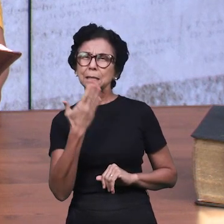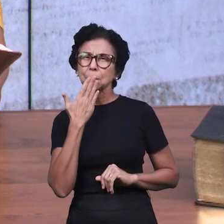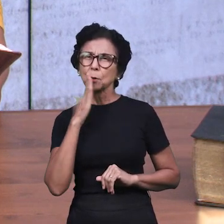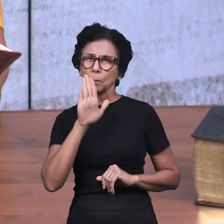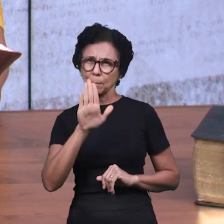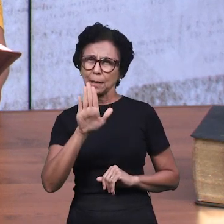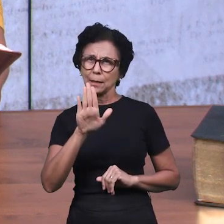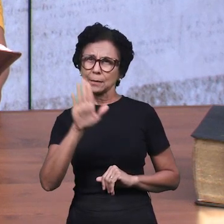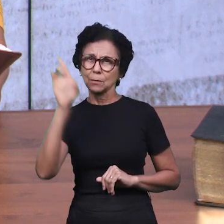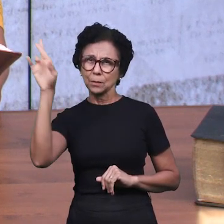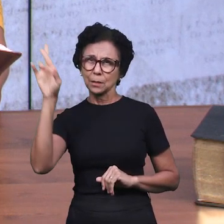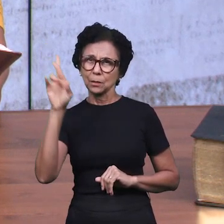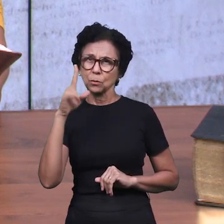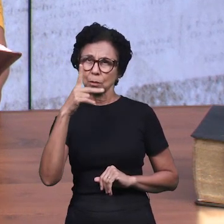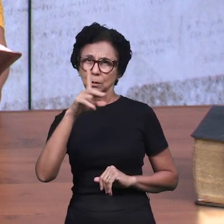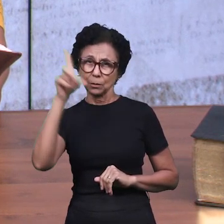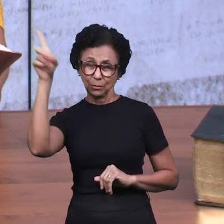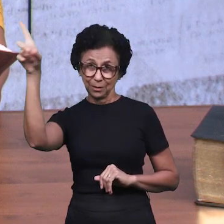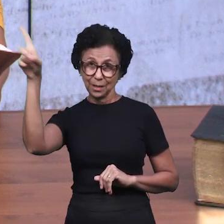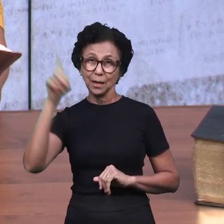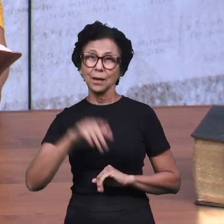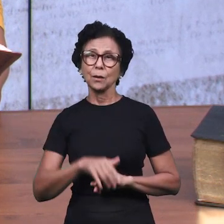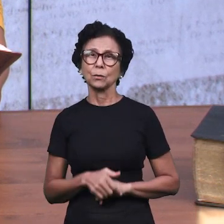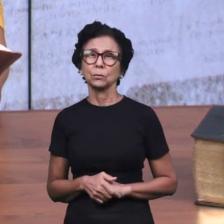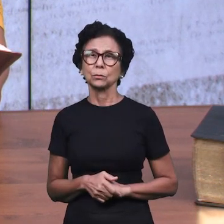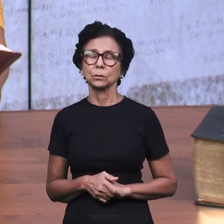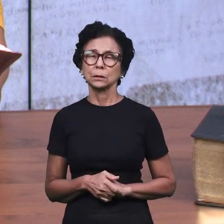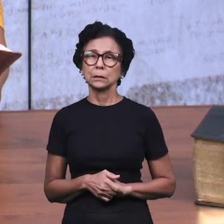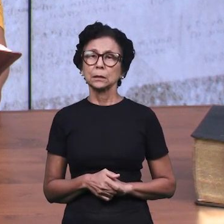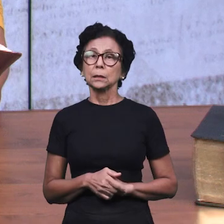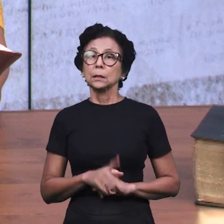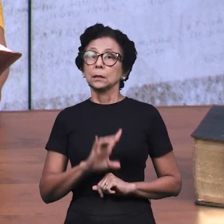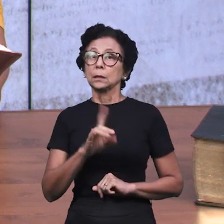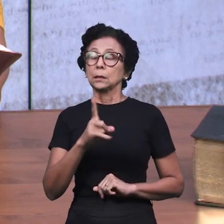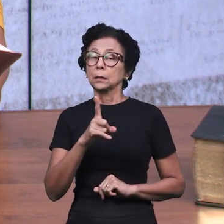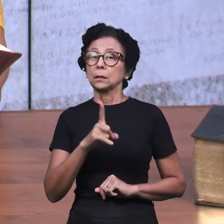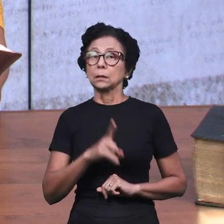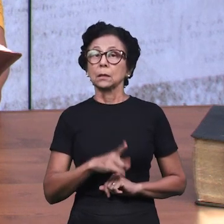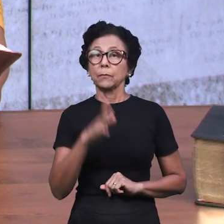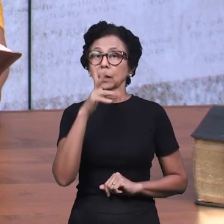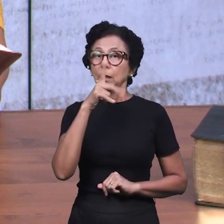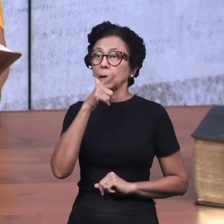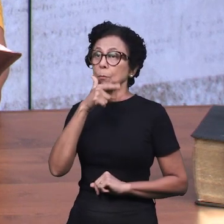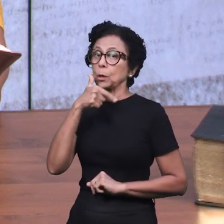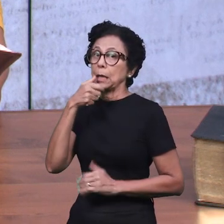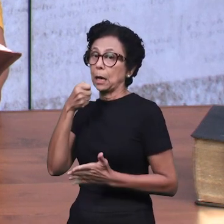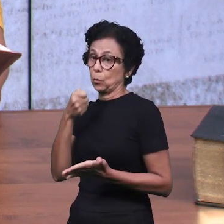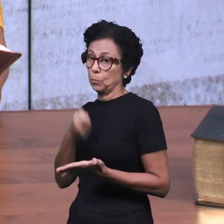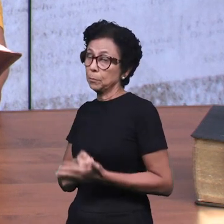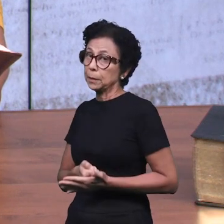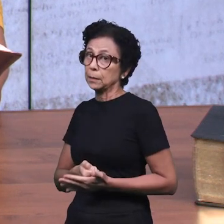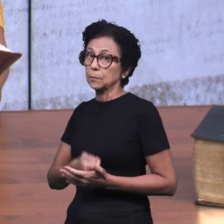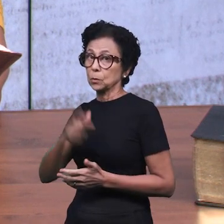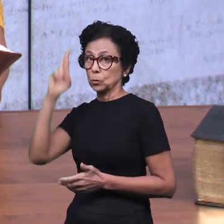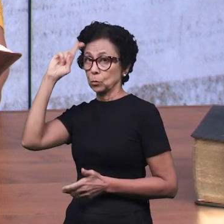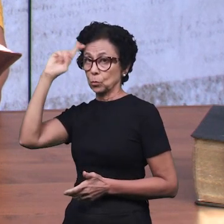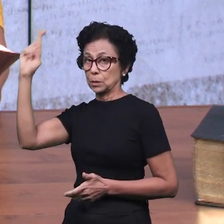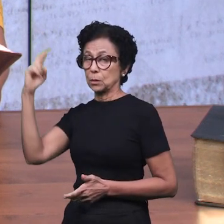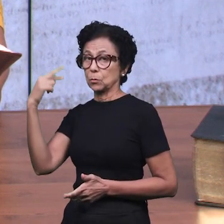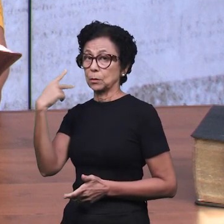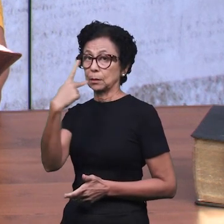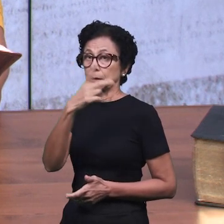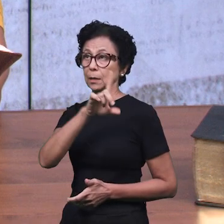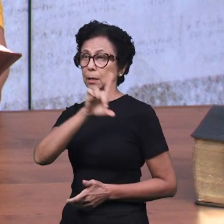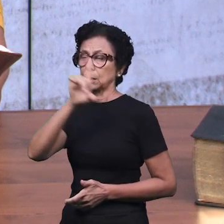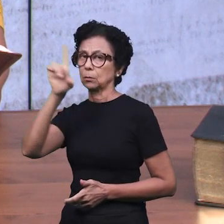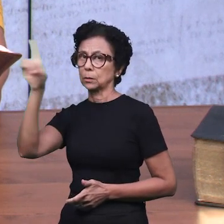ao Senhor teu Deus, não tardarás em pagá-lo, porque o Senhor teu Deus